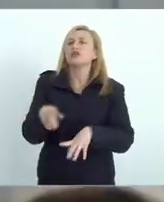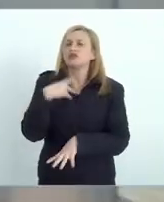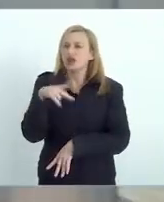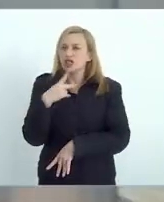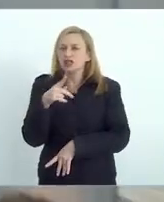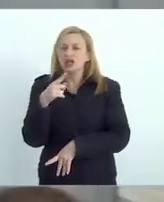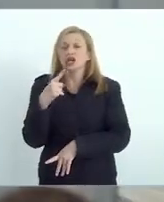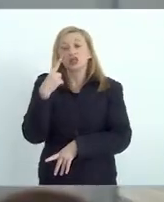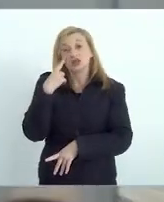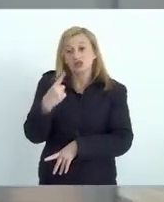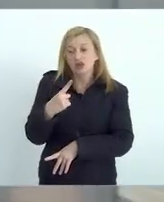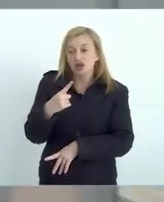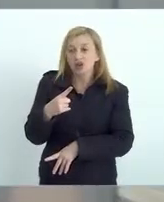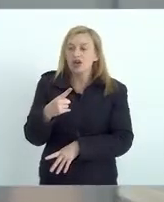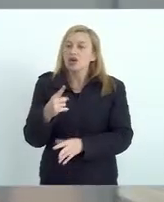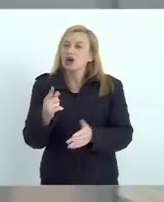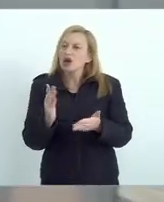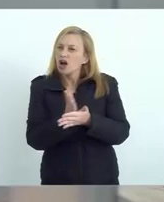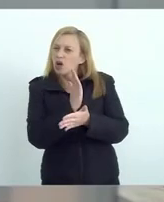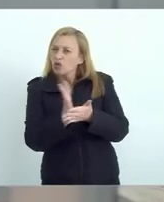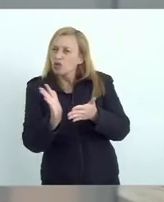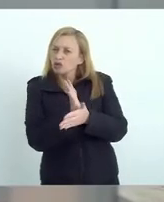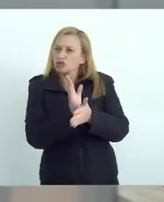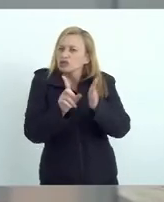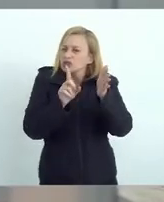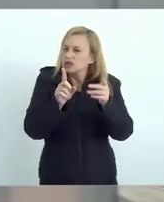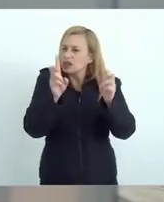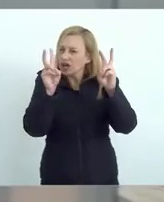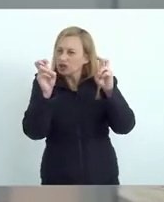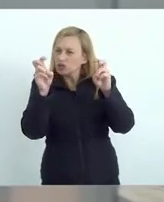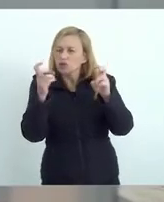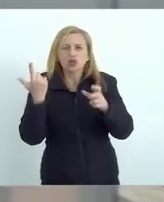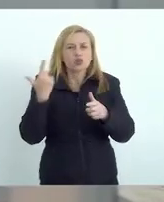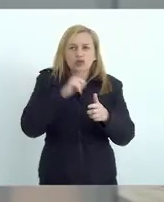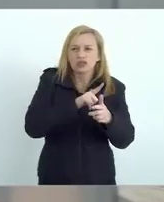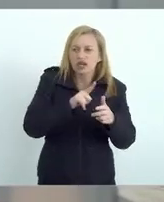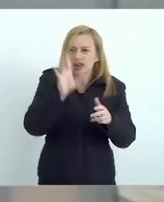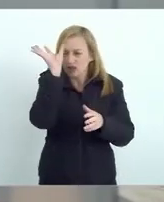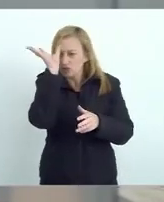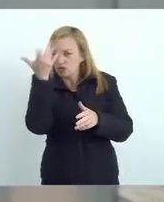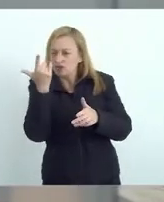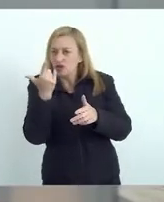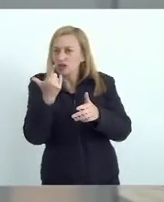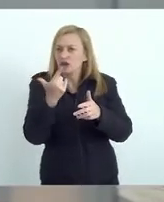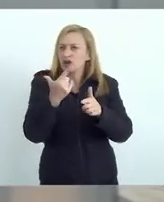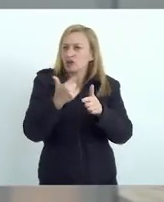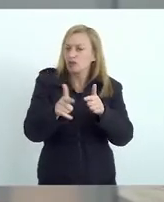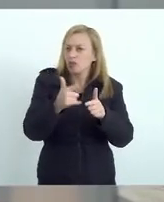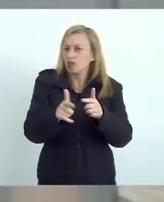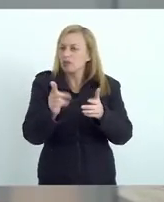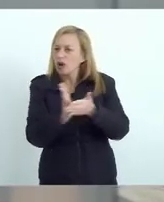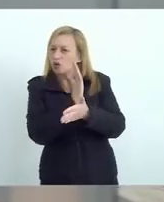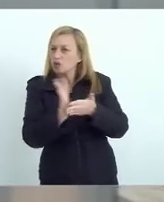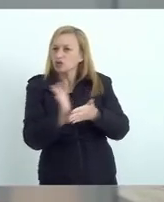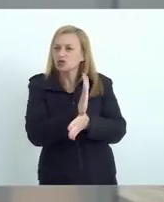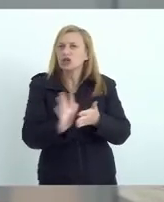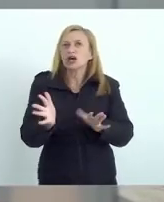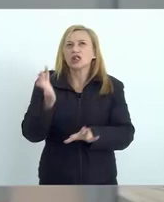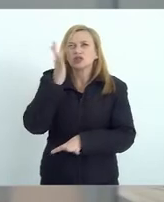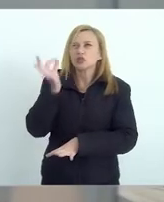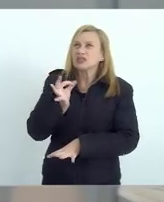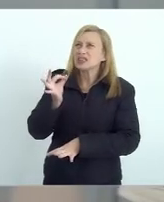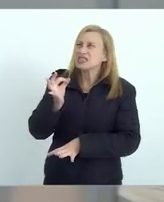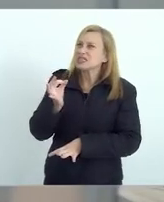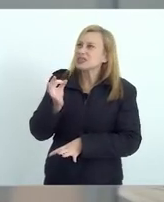a gente desmistifica certas questões e consegue importar solução então eu tenho certeza que a gente vai sair daqui talvez sem a